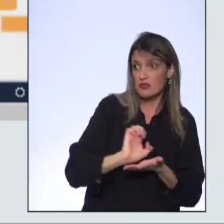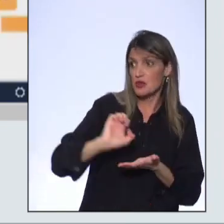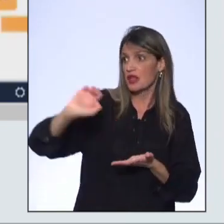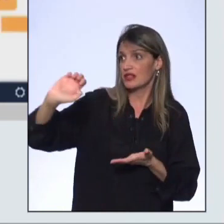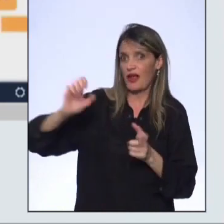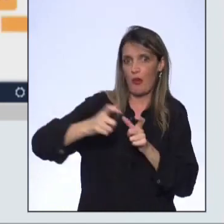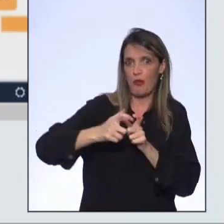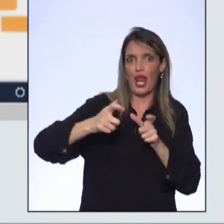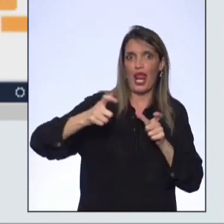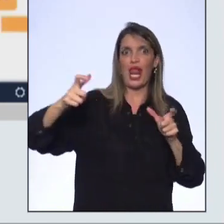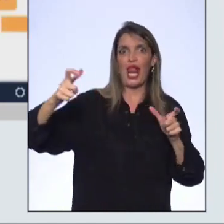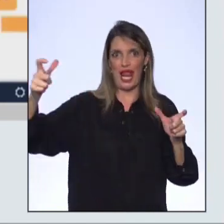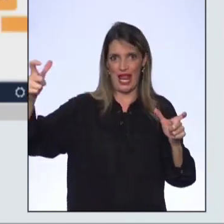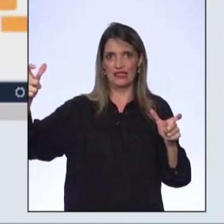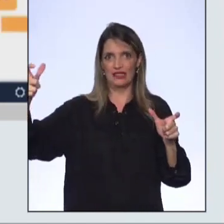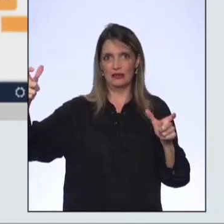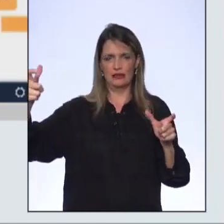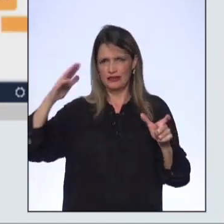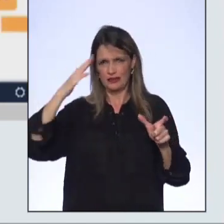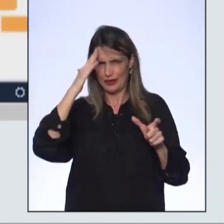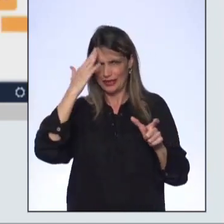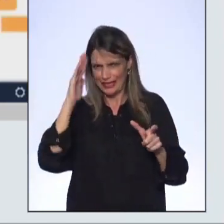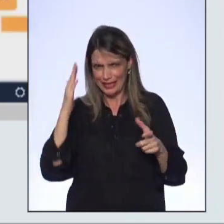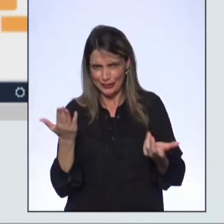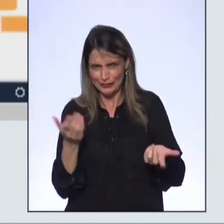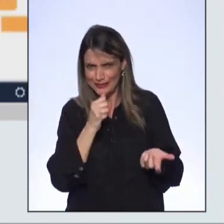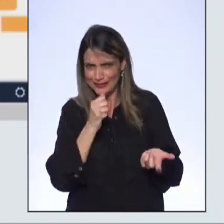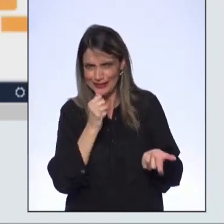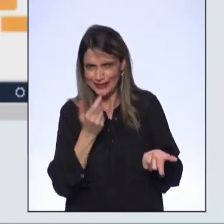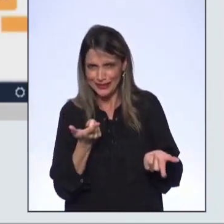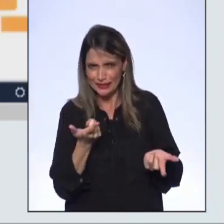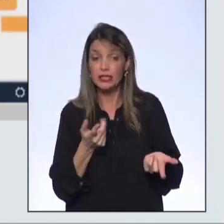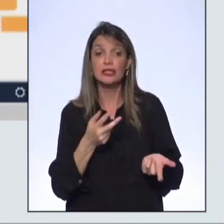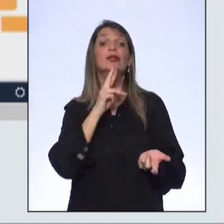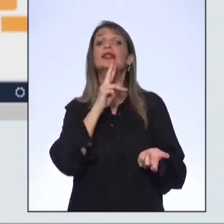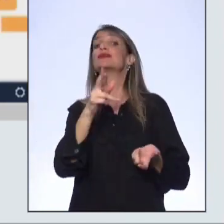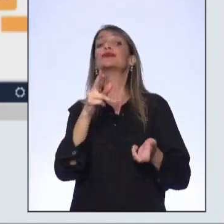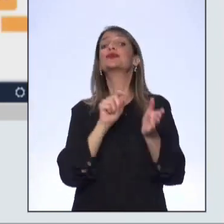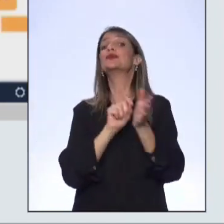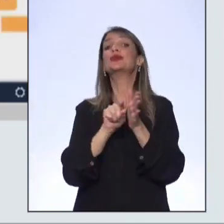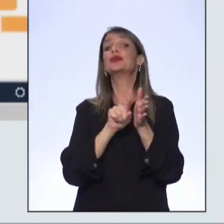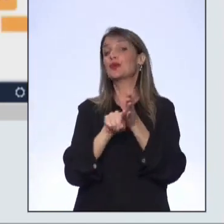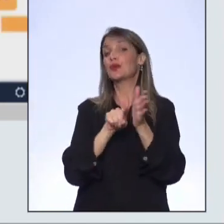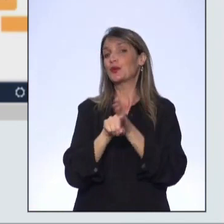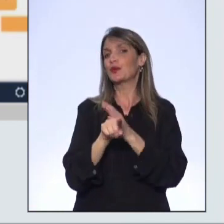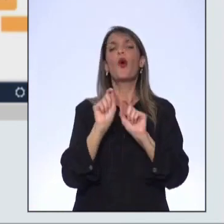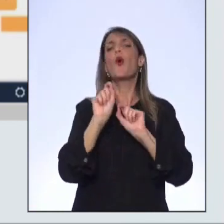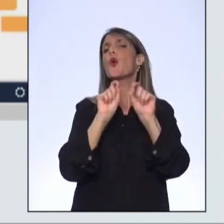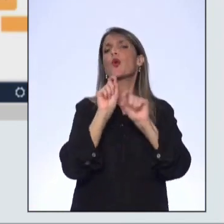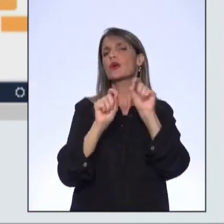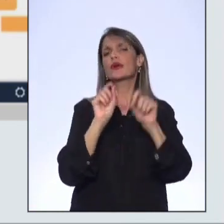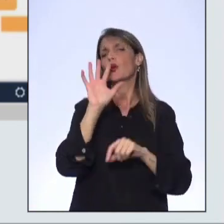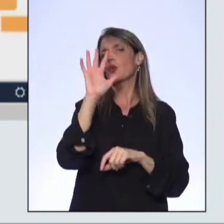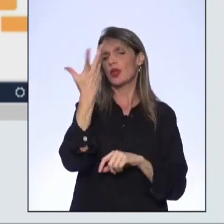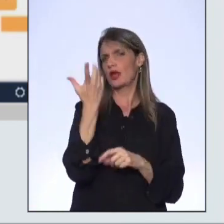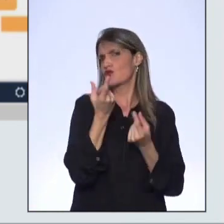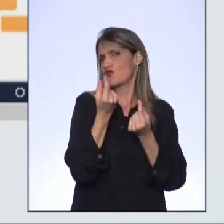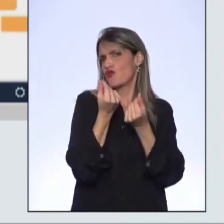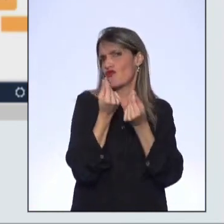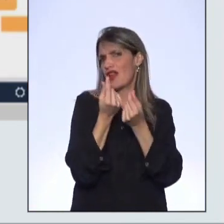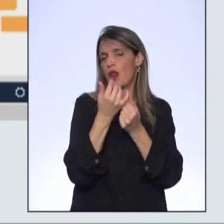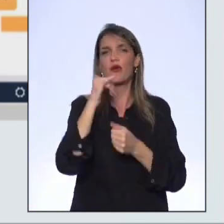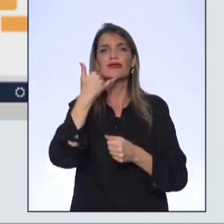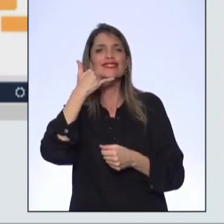brasileiras. Você não entendeu este raciocínio? Então responda a seguinte pergunta: o que acontece com o preço dos